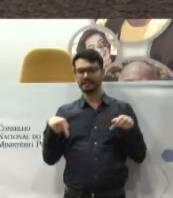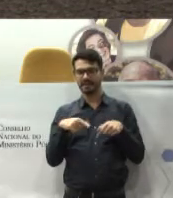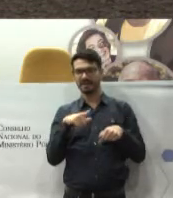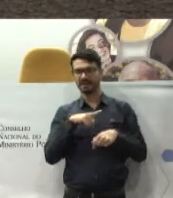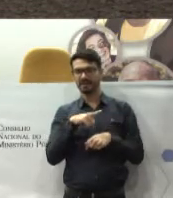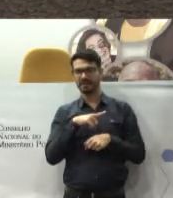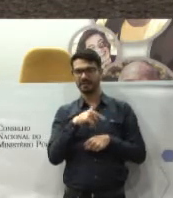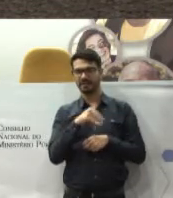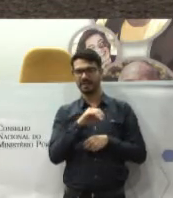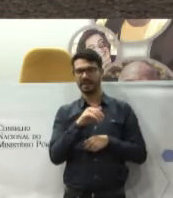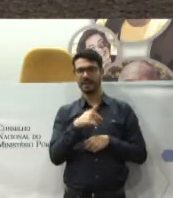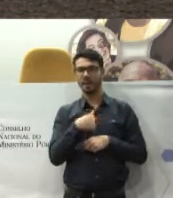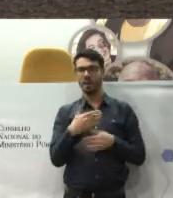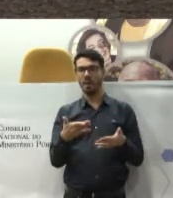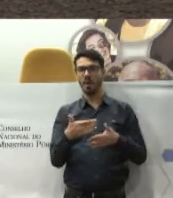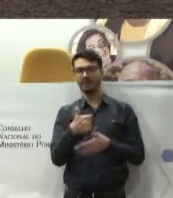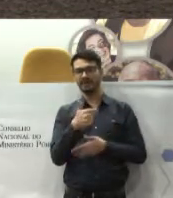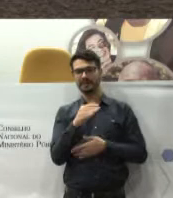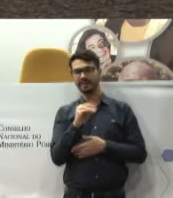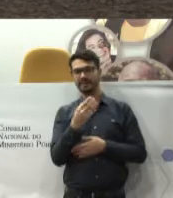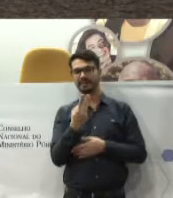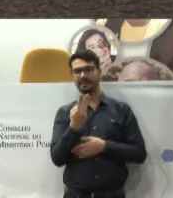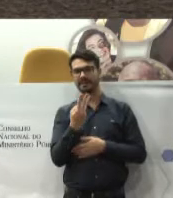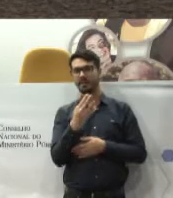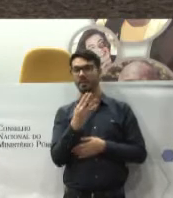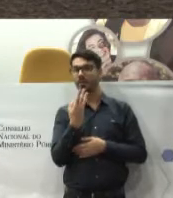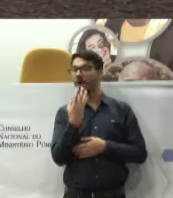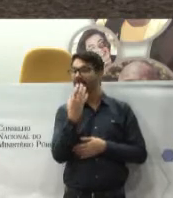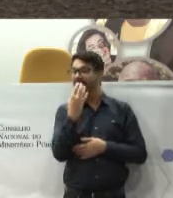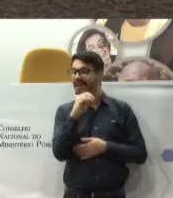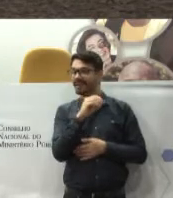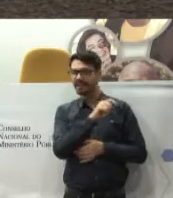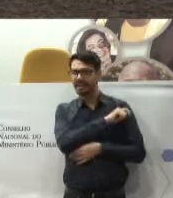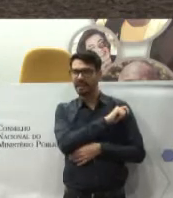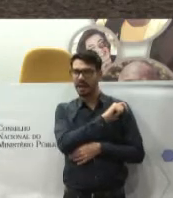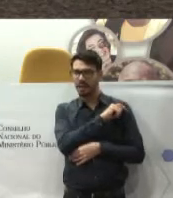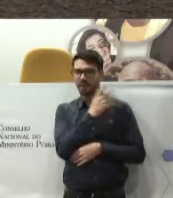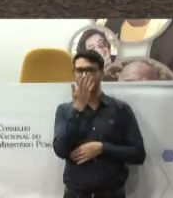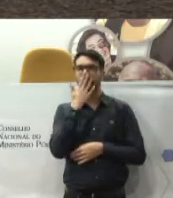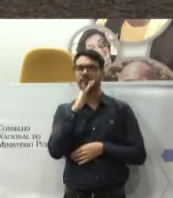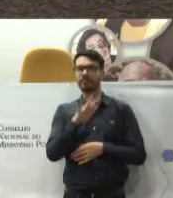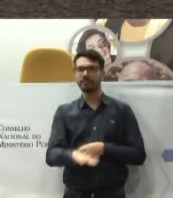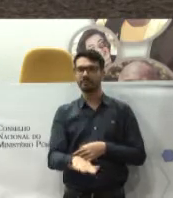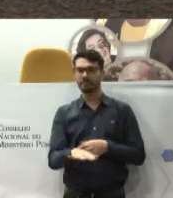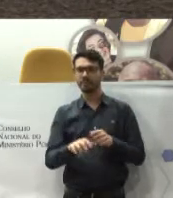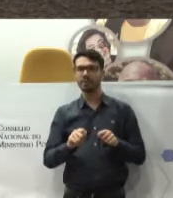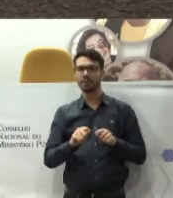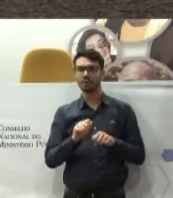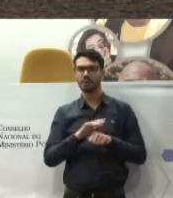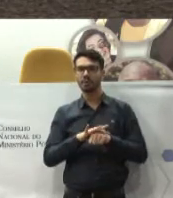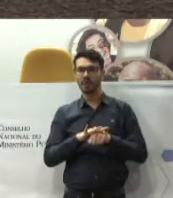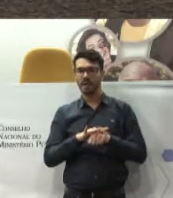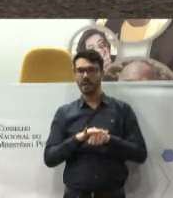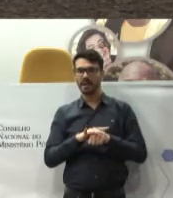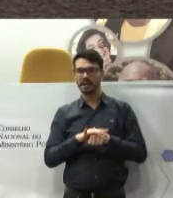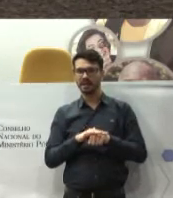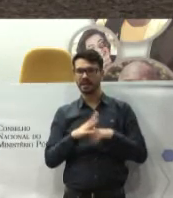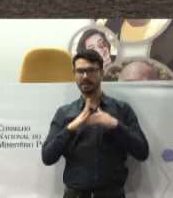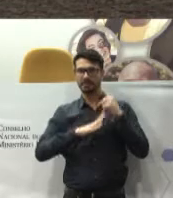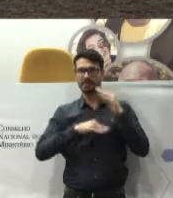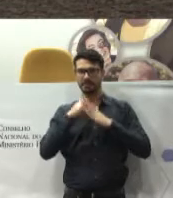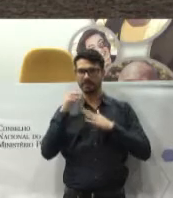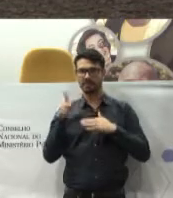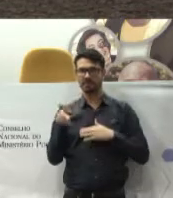10, 15 alunos, hoje tem 30, 35, 40 alunos. O índice de doenças ocupacionais entre os profissionais